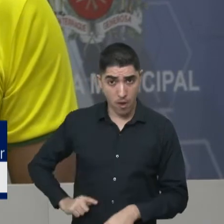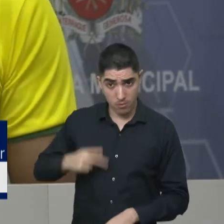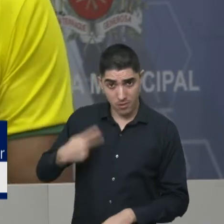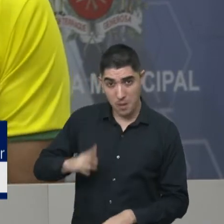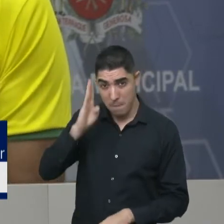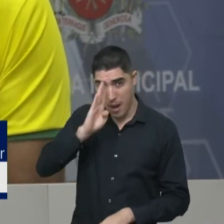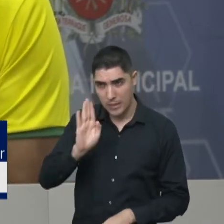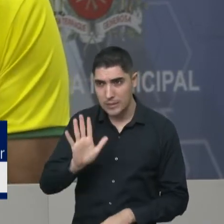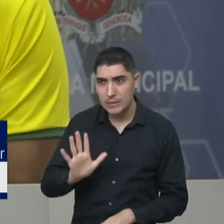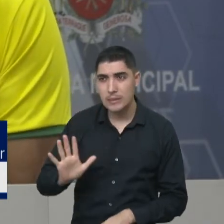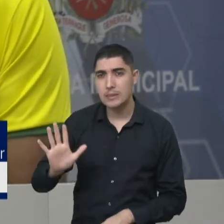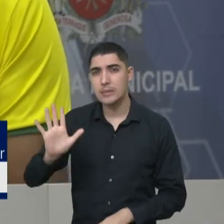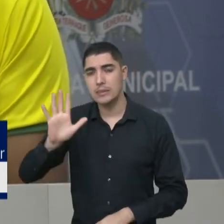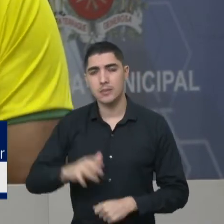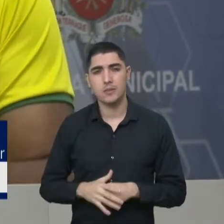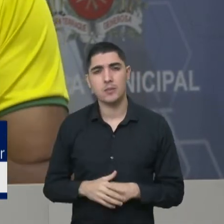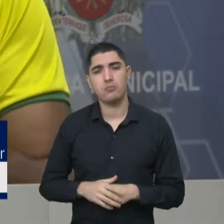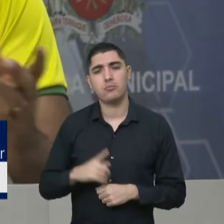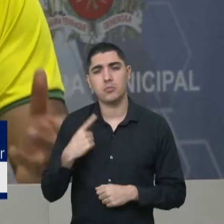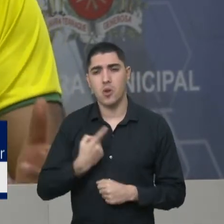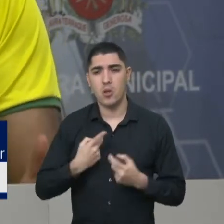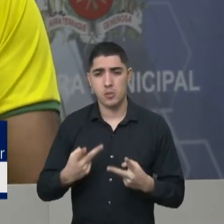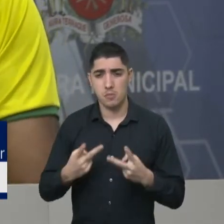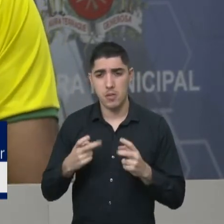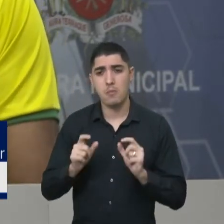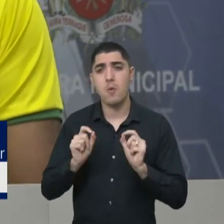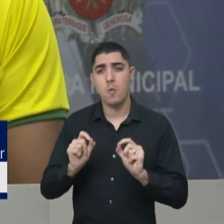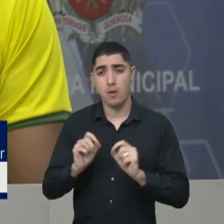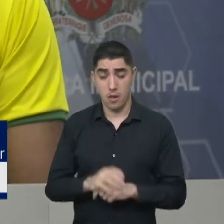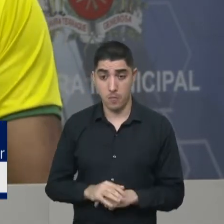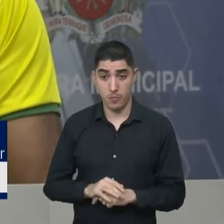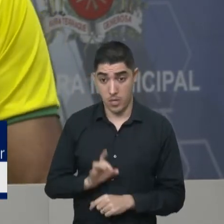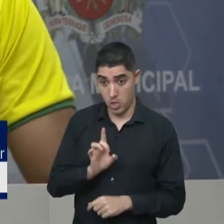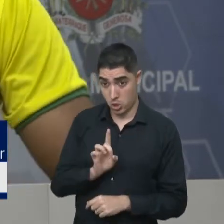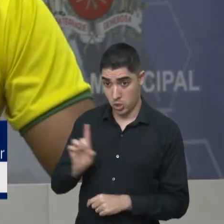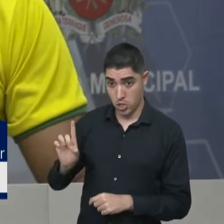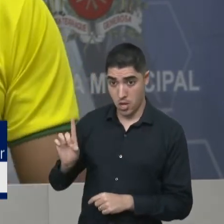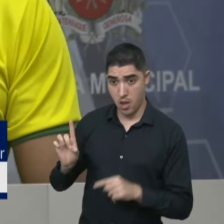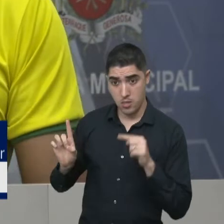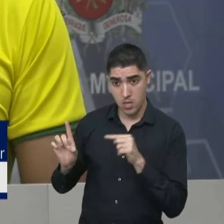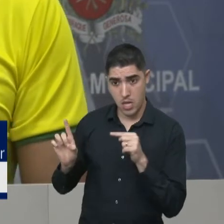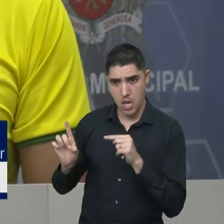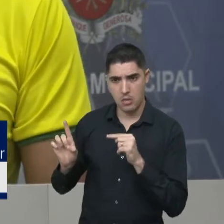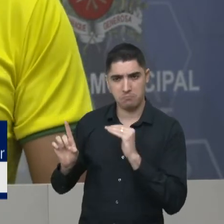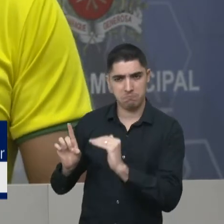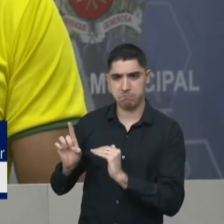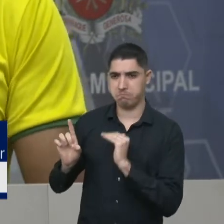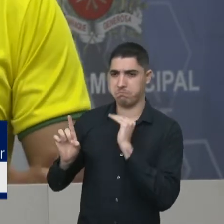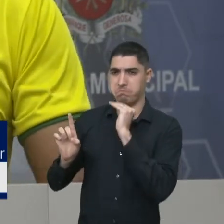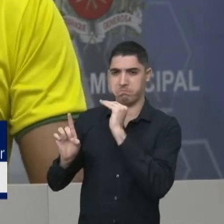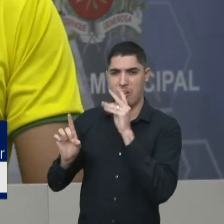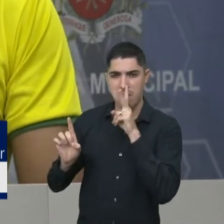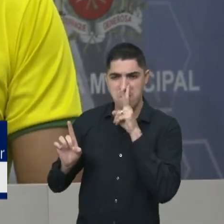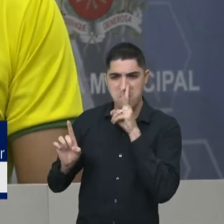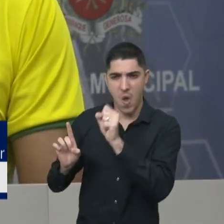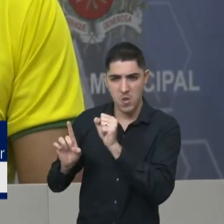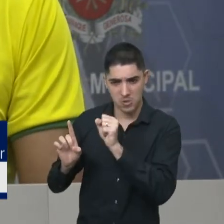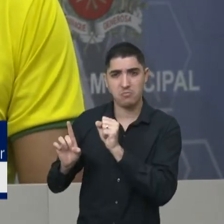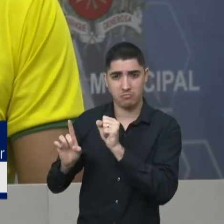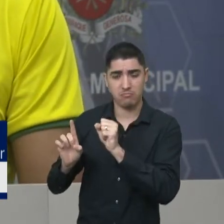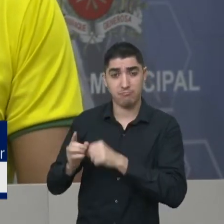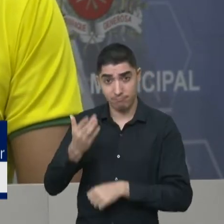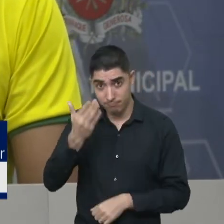a gente percebe que a força da direita, ela foi muito superior, ela foi esmagadora, Zé